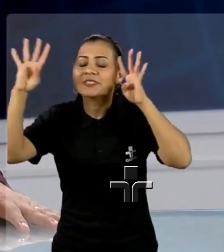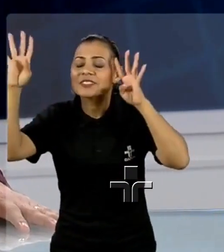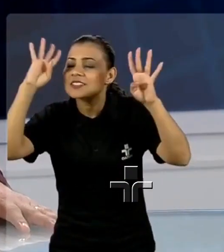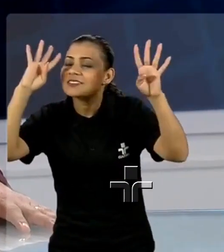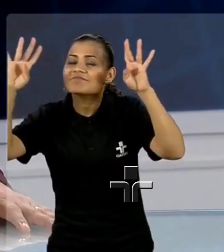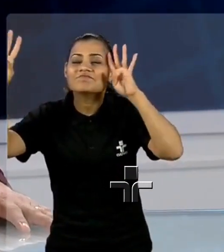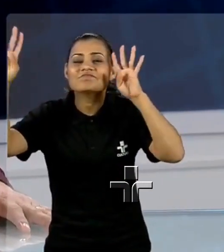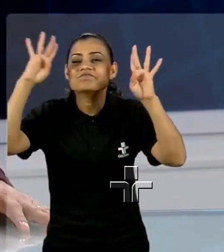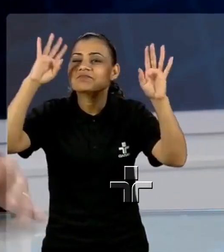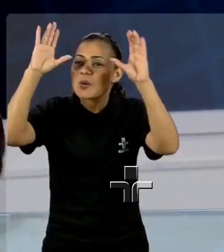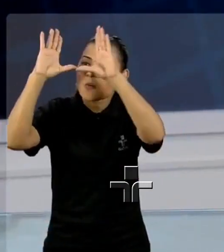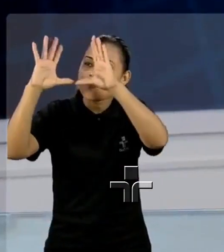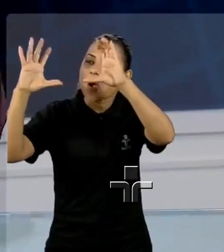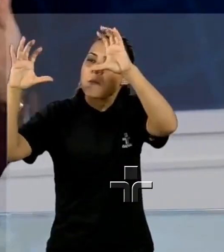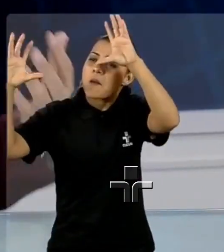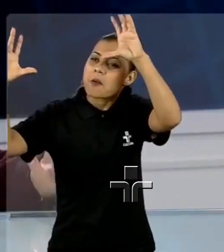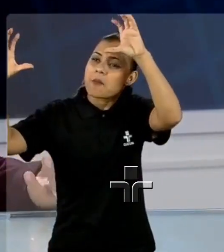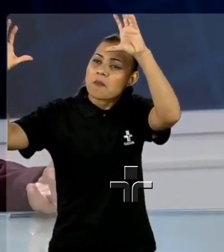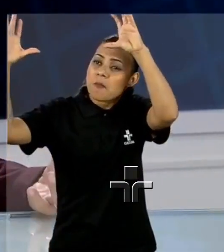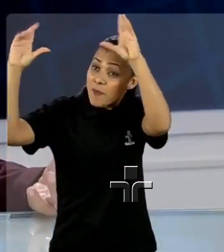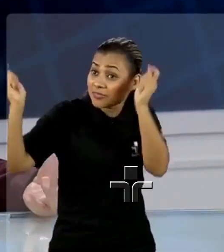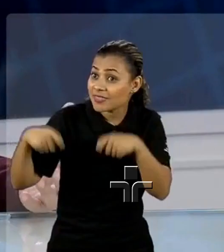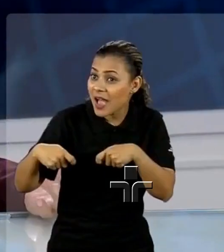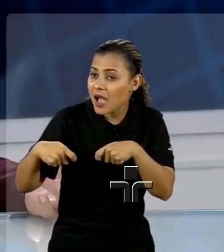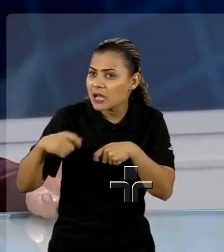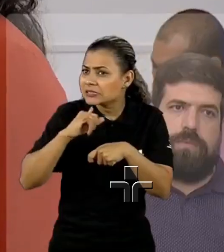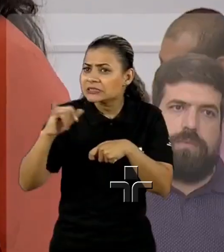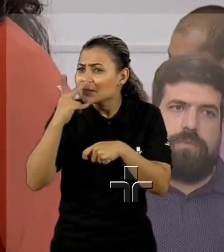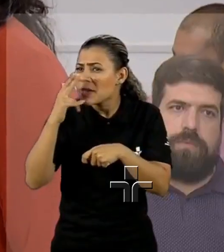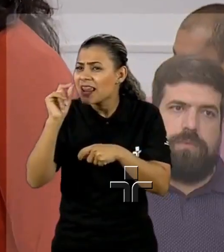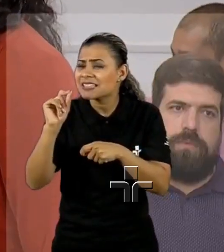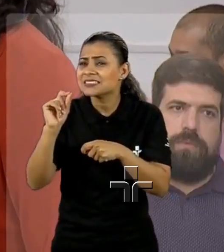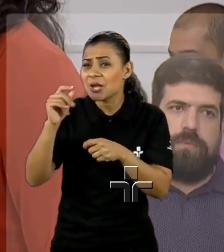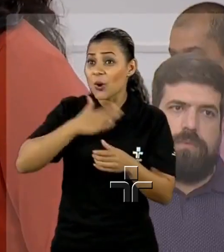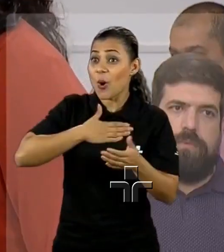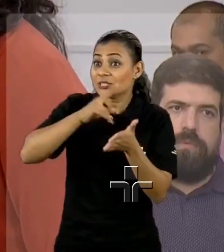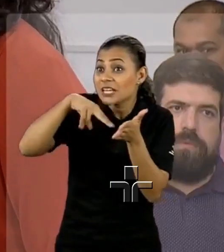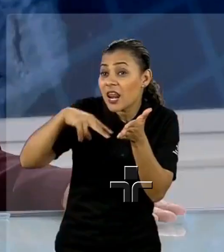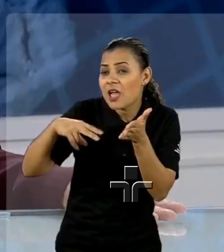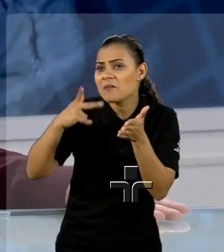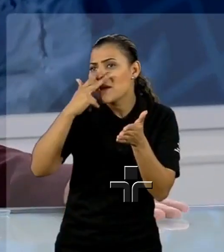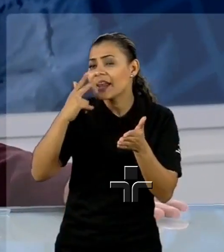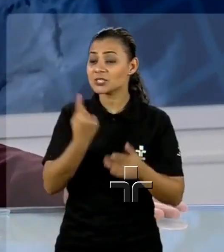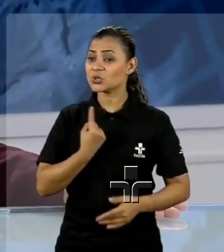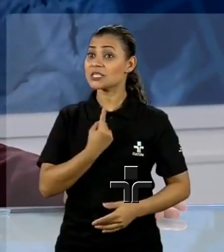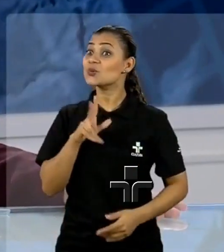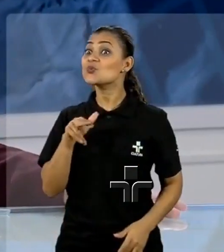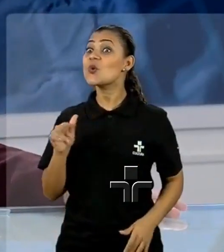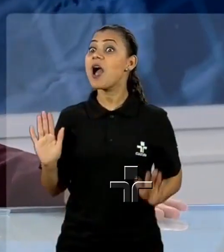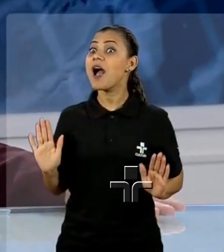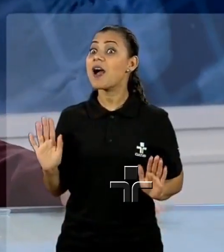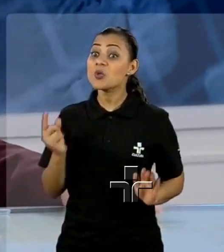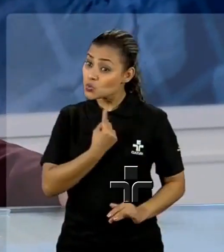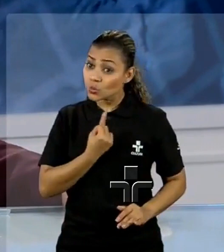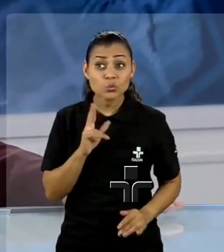a construir a imaginação. Quando você é uma pessoa que gosta de ler, de fato, você mesmo, nunca está sozinho. Você nunca está sozinho quando você gosta de